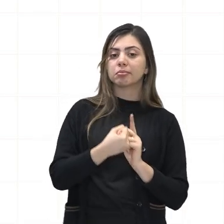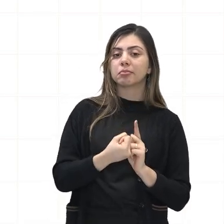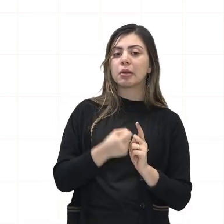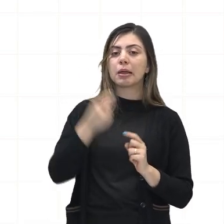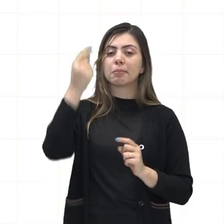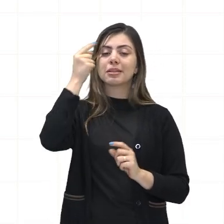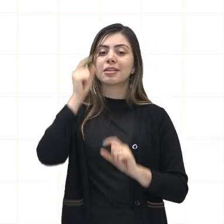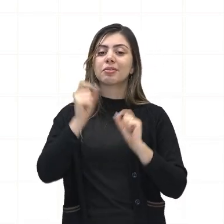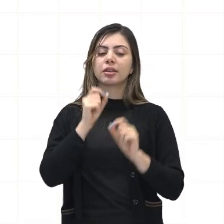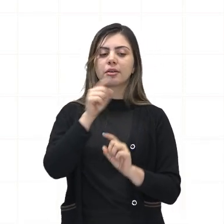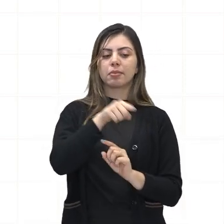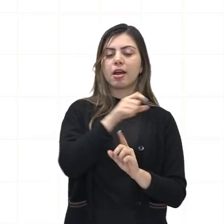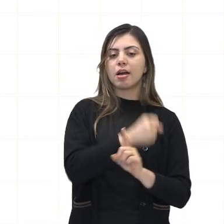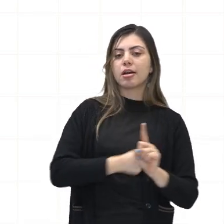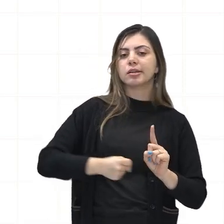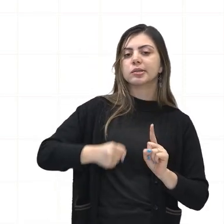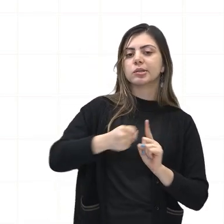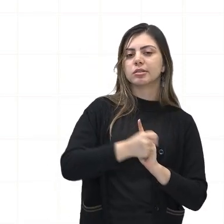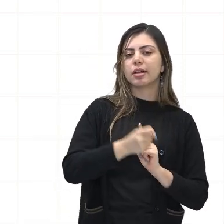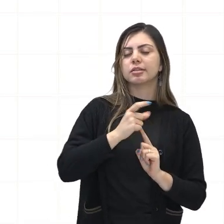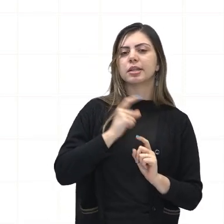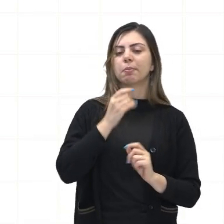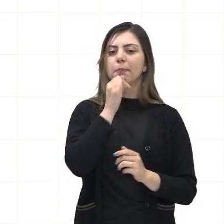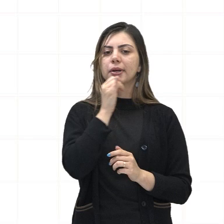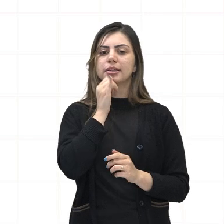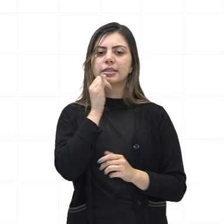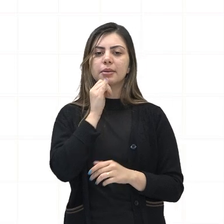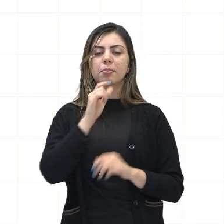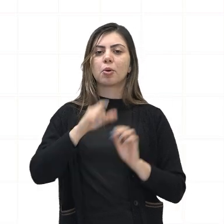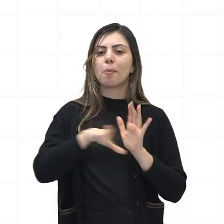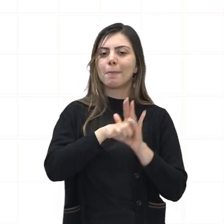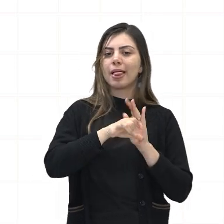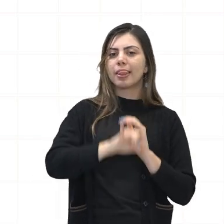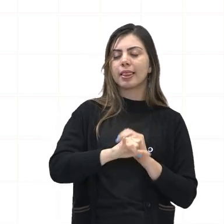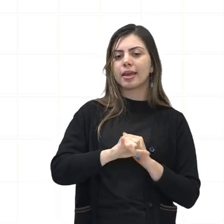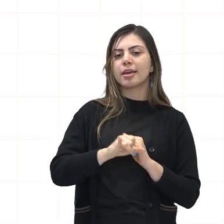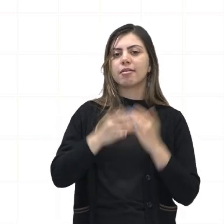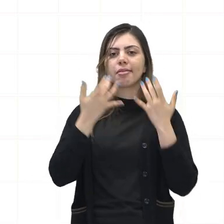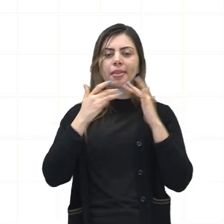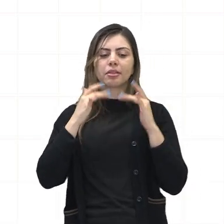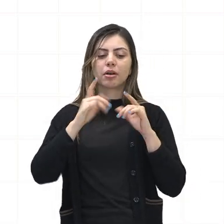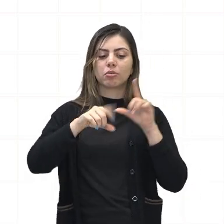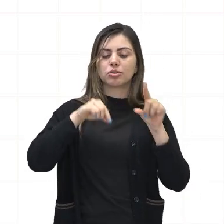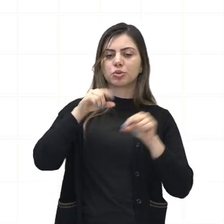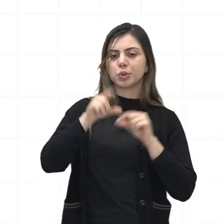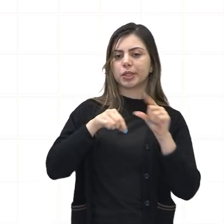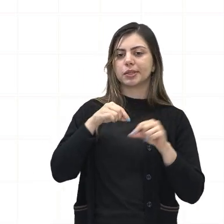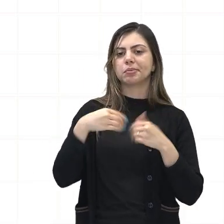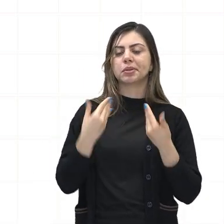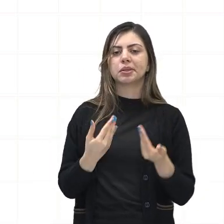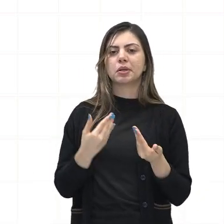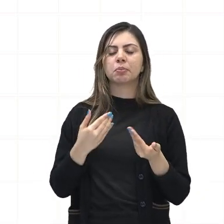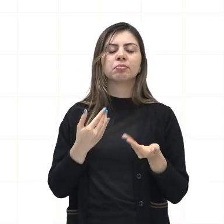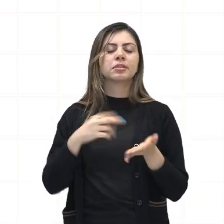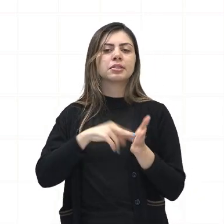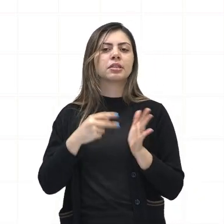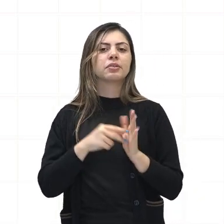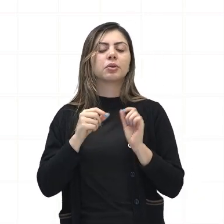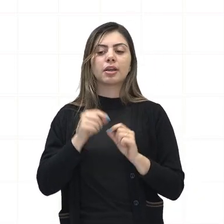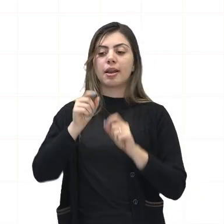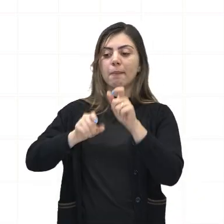que a sociedade era regida por uma lei natural de seleção, onde os mais fortes e